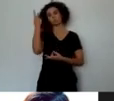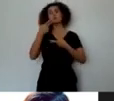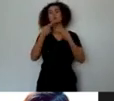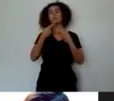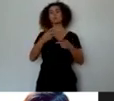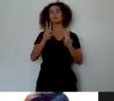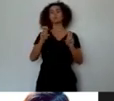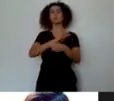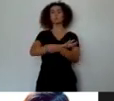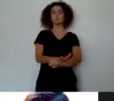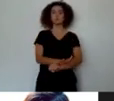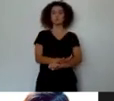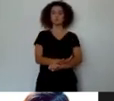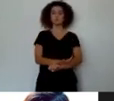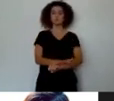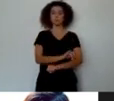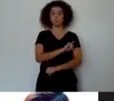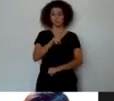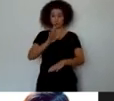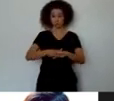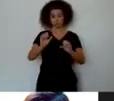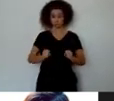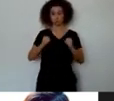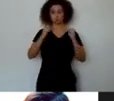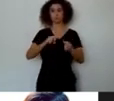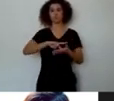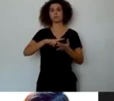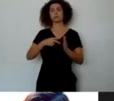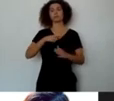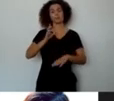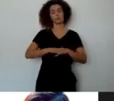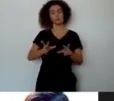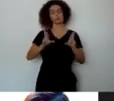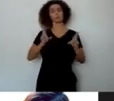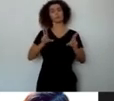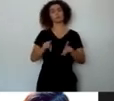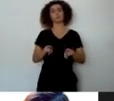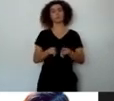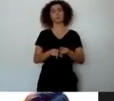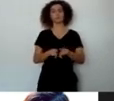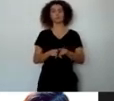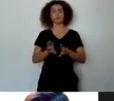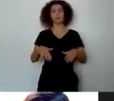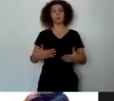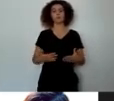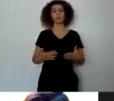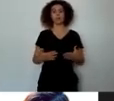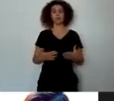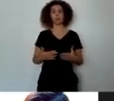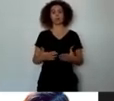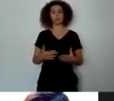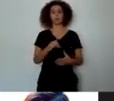quanto maior é o seu poder, mais responsabilidade você tem. Então, está na hora das instituições que têm